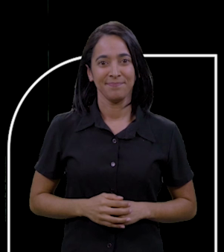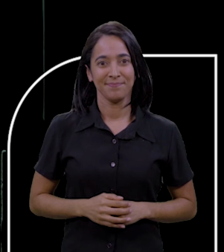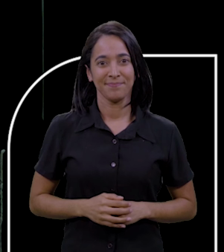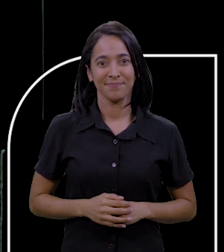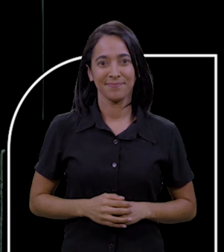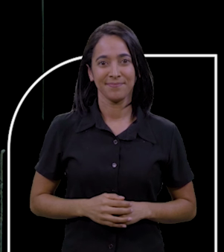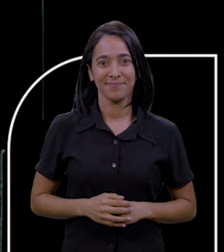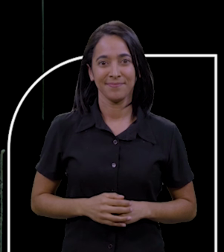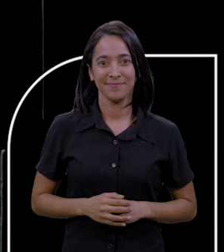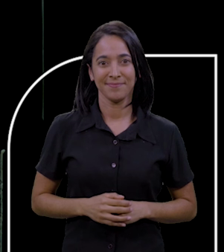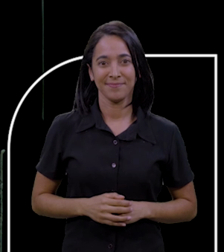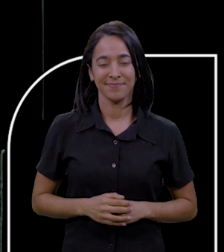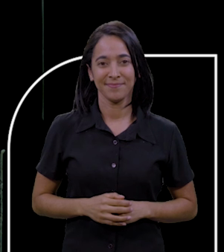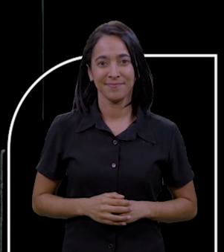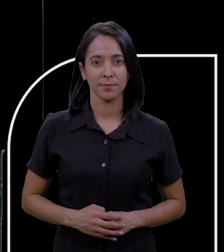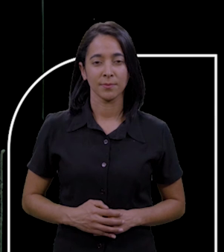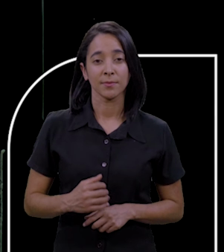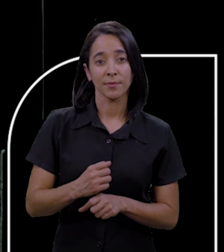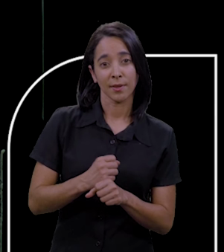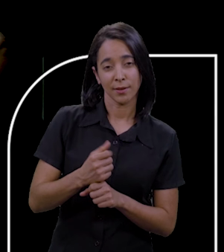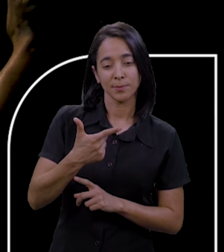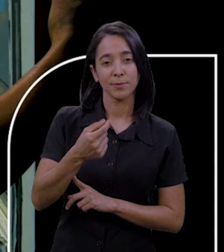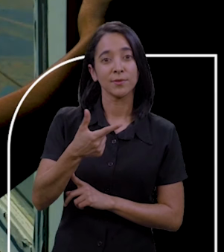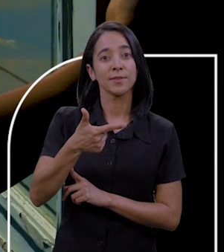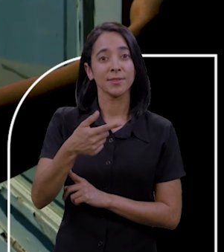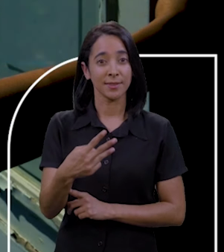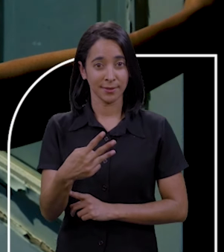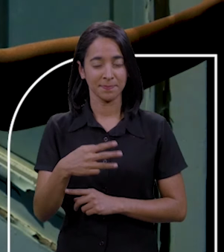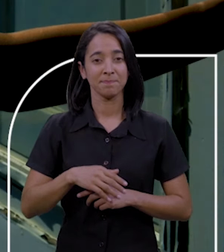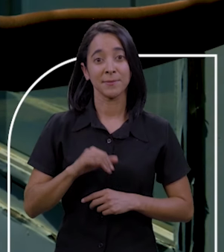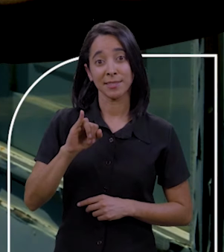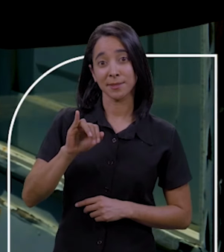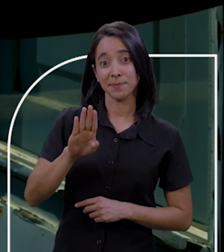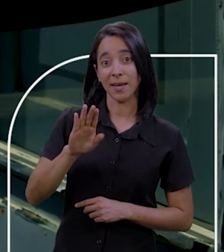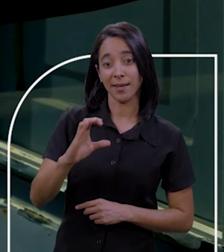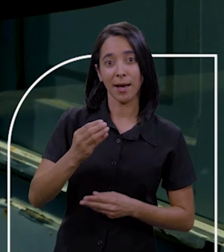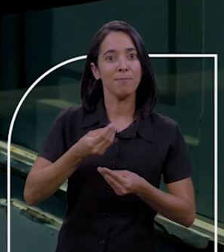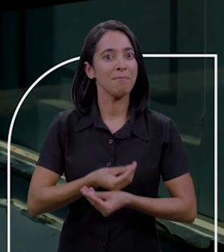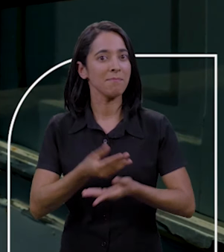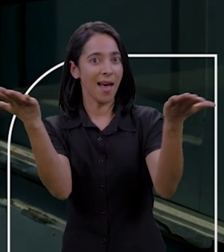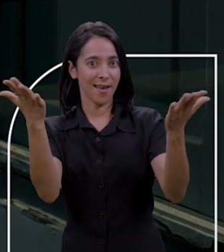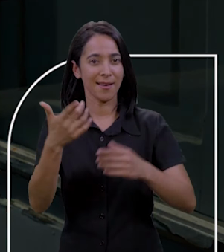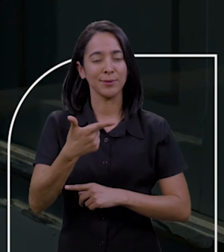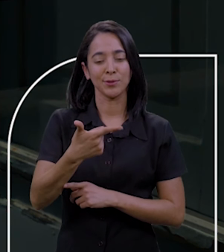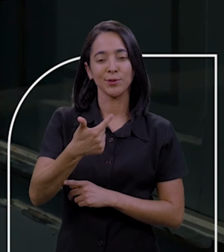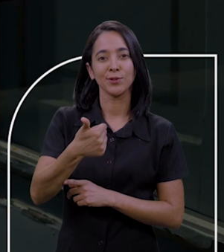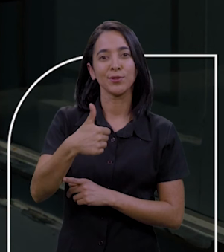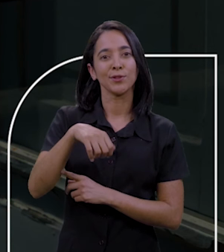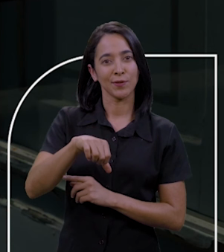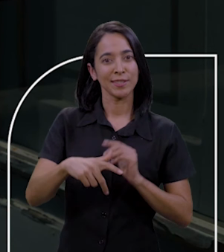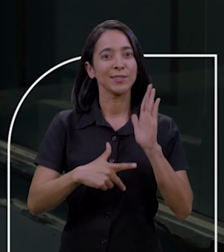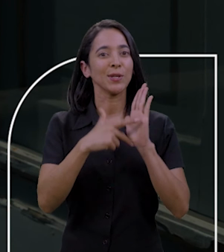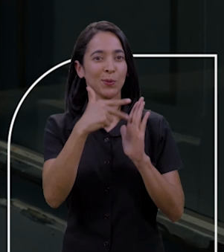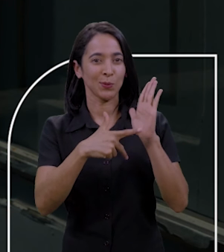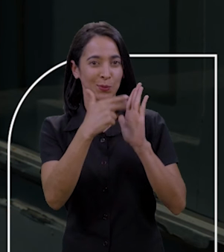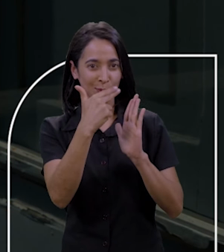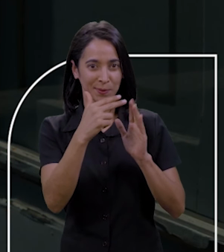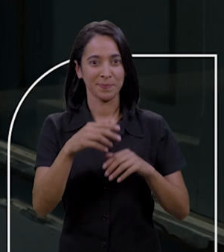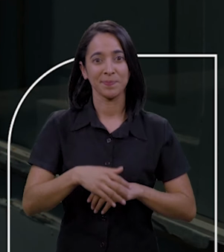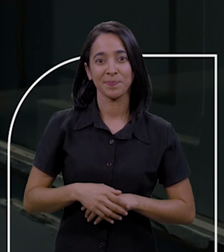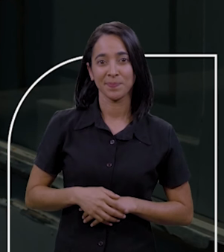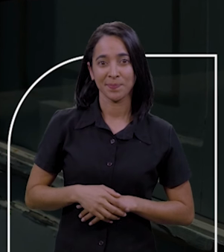Mulher Abre Janela. Em 2023, o IBC realizou 219